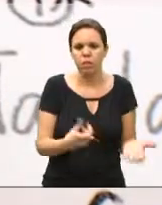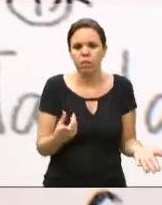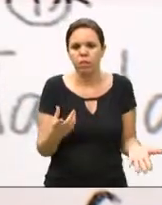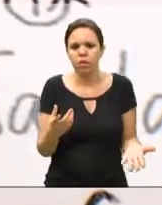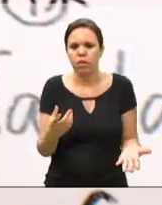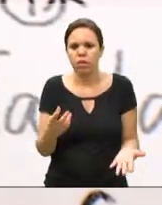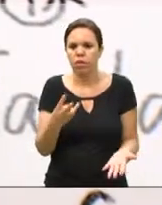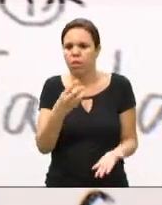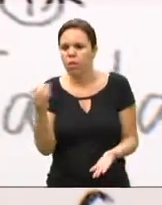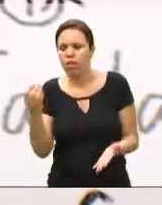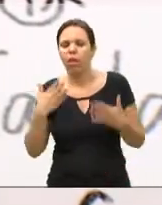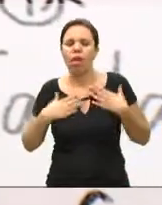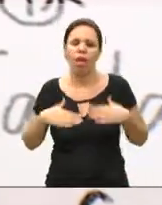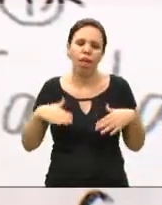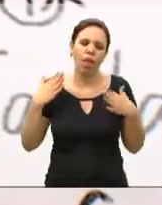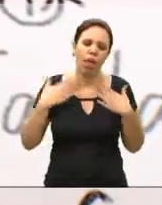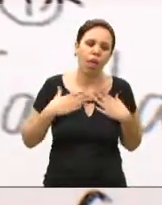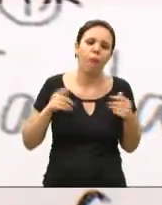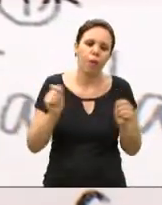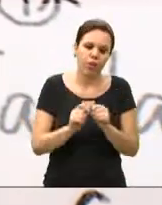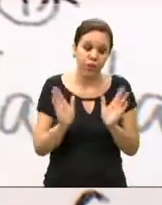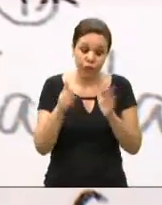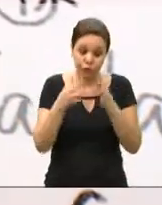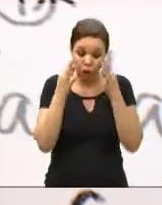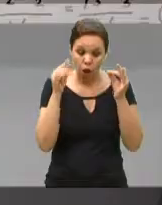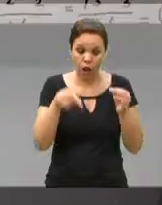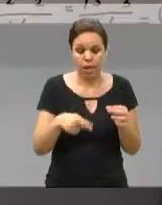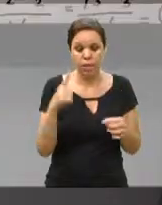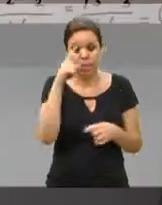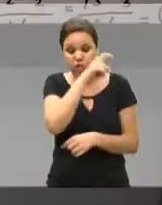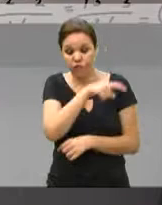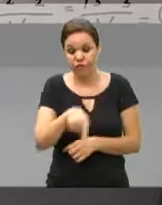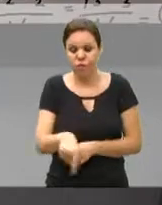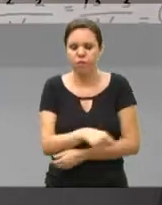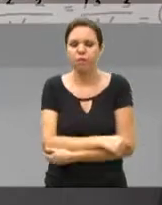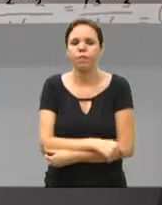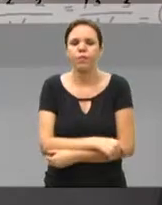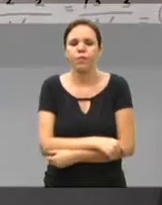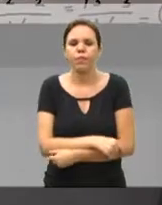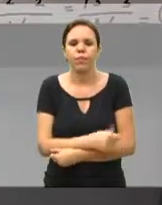30 questões, já dá uma tranquilidade para ele poder focar naquelas questões que são mais difíceis. É como se ele